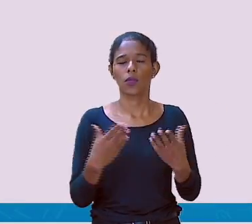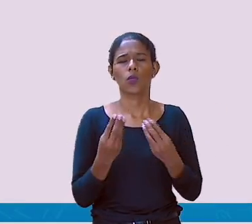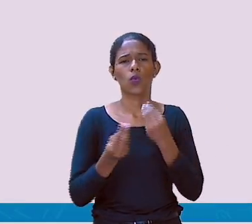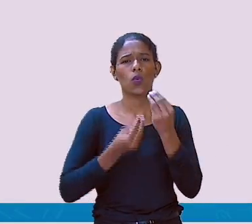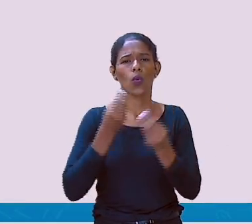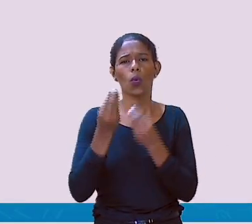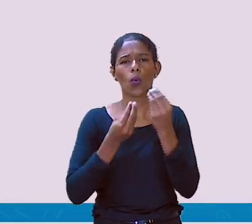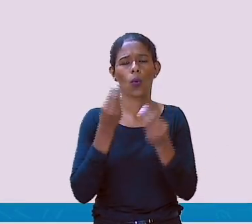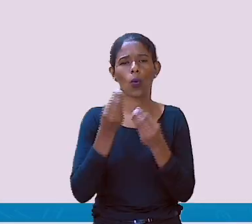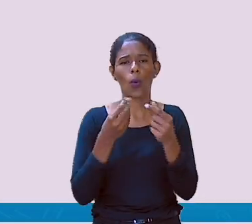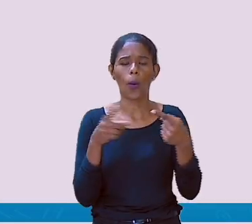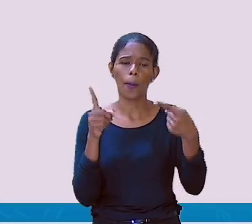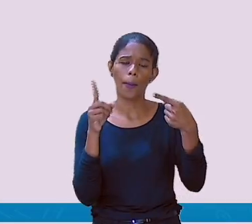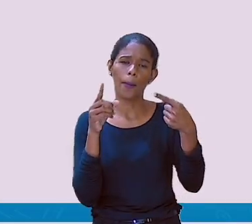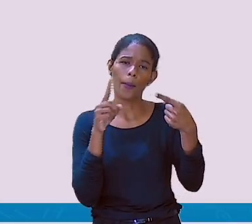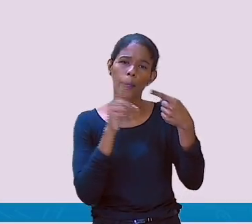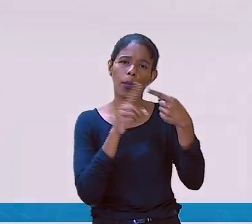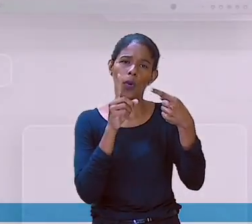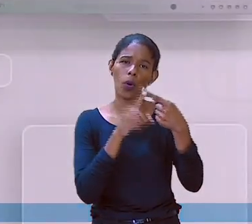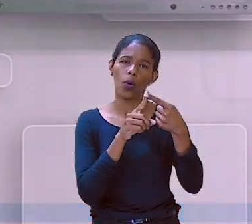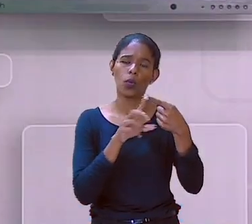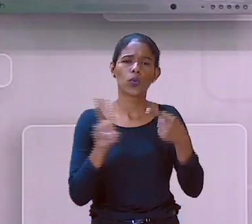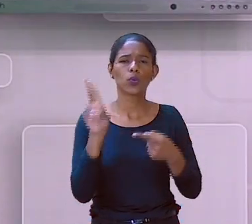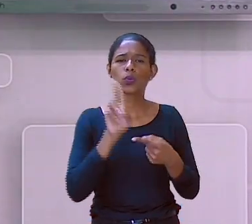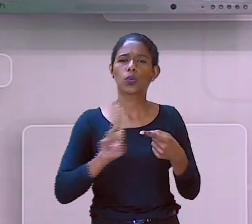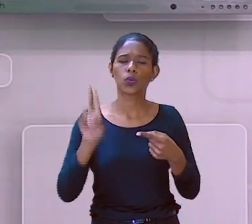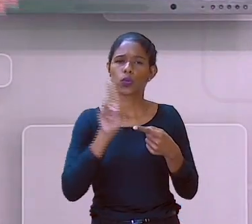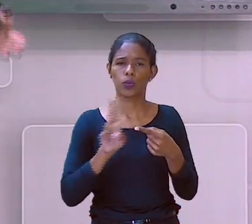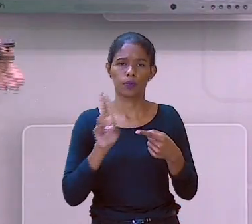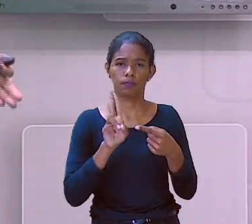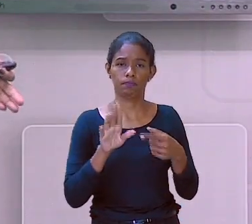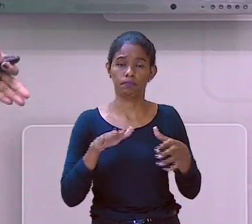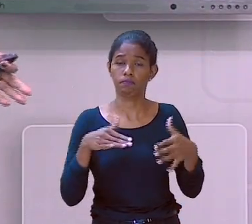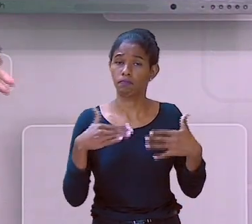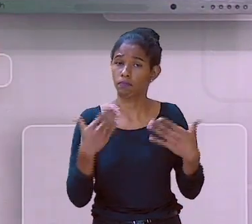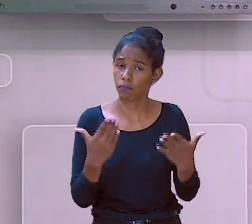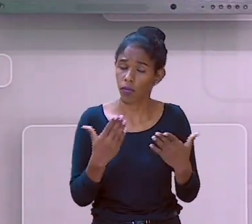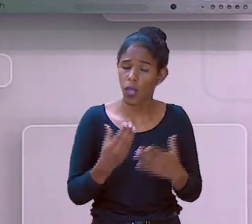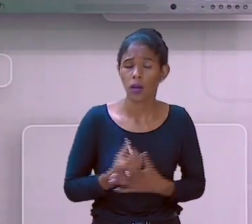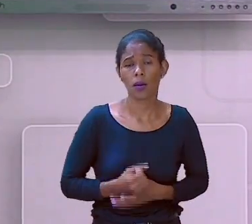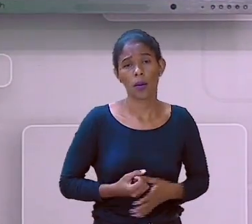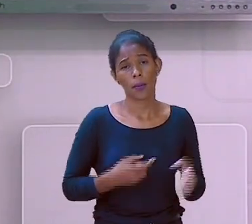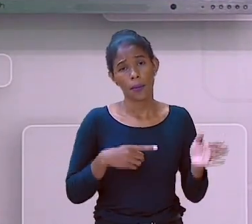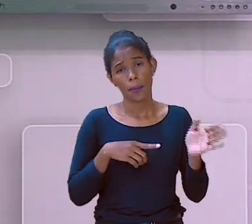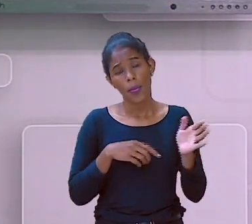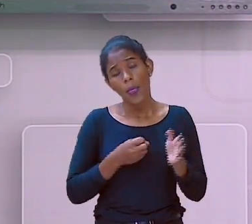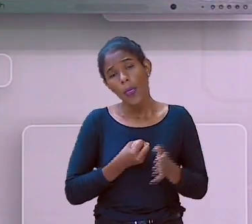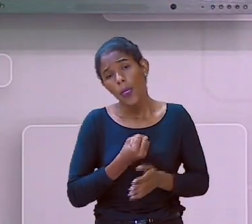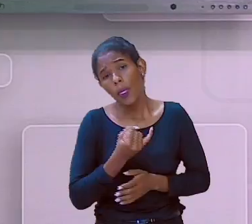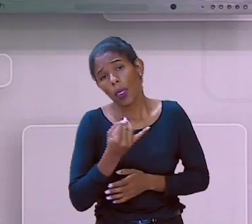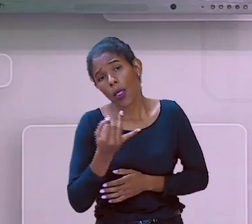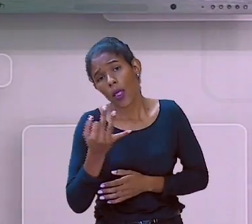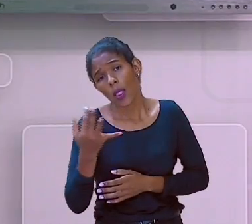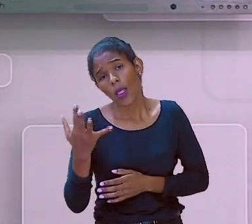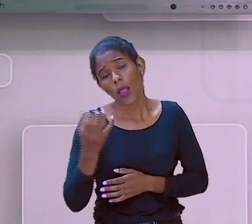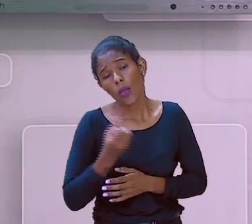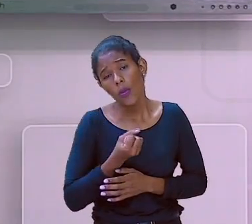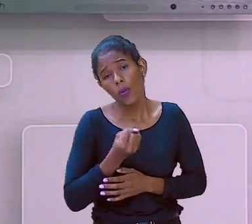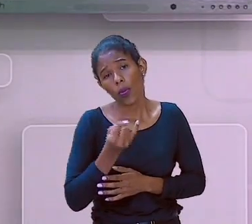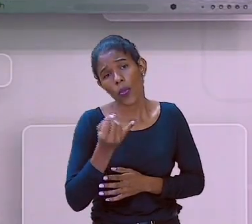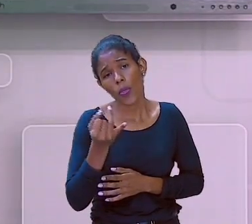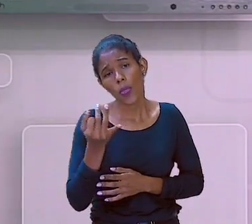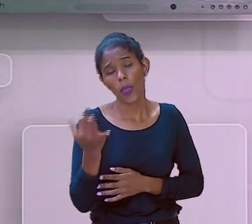razão? Quantas vezes o meu segmento RS, ele cabe dentro do segmento